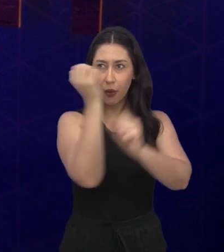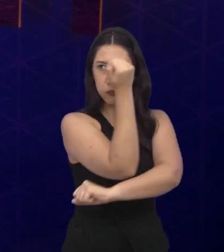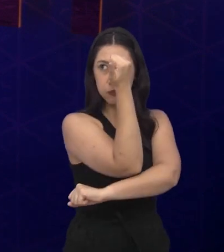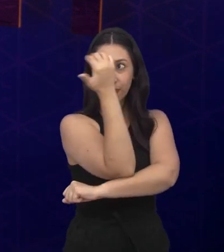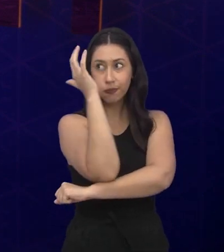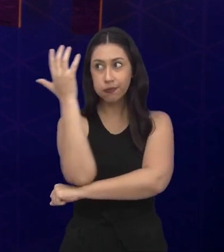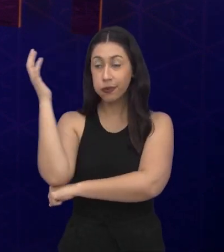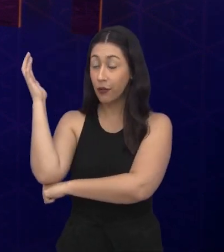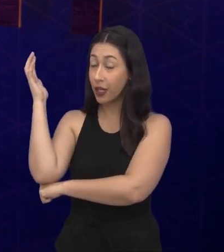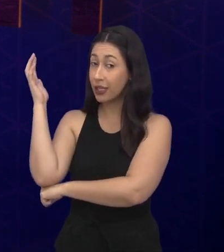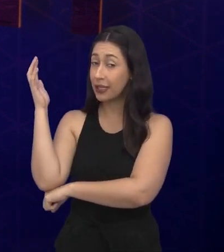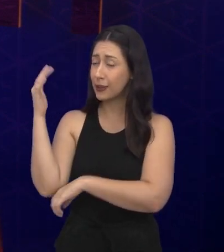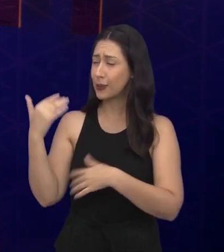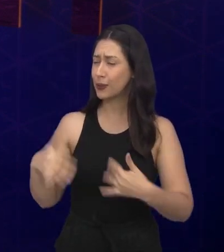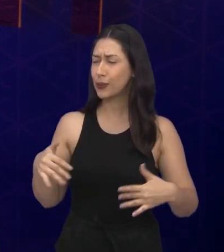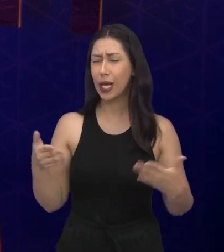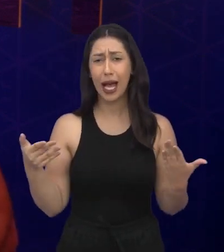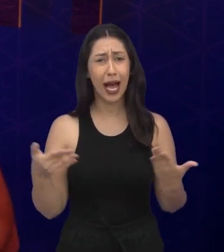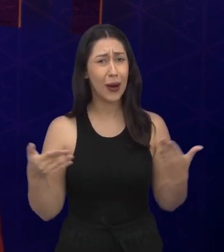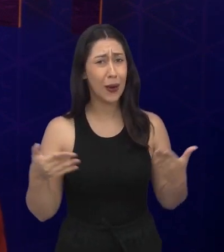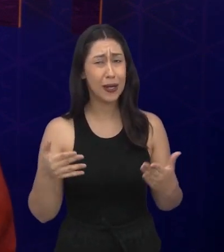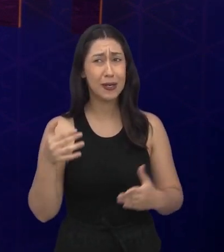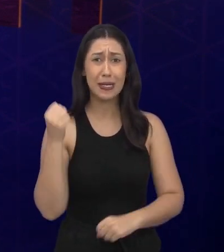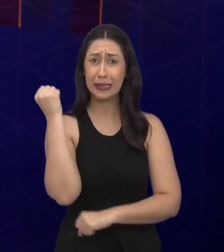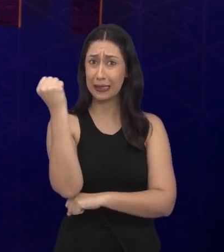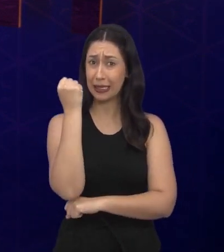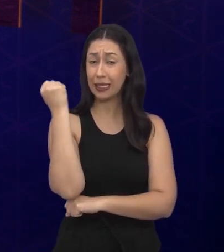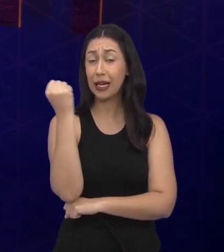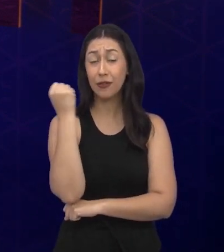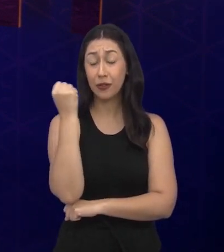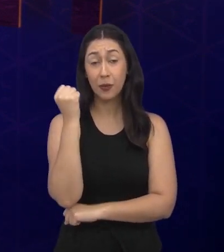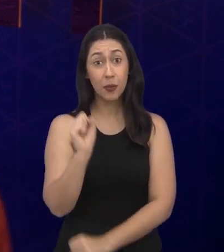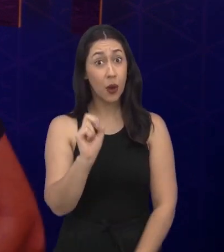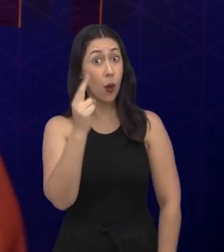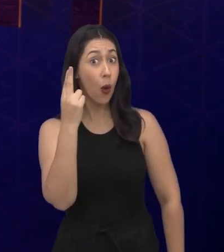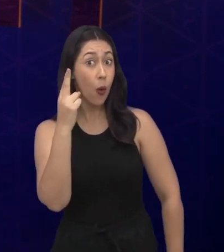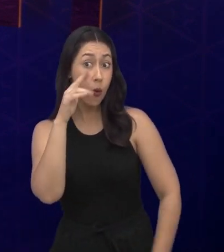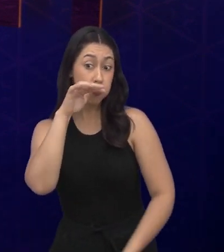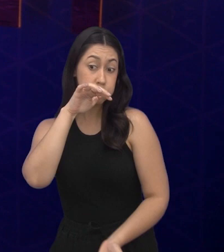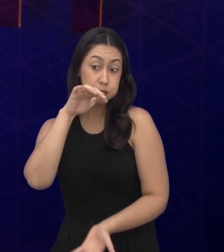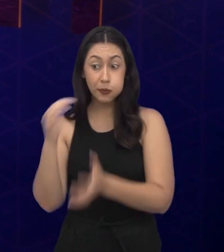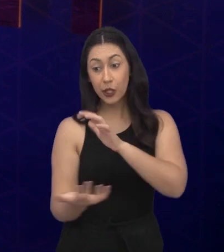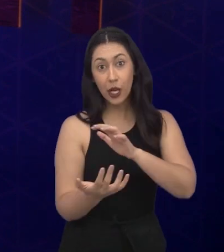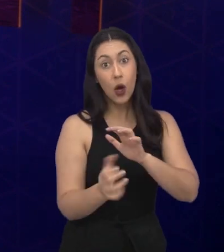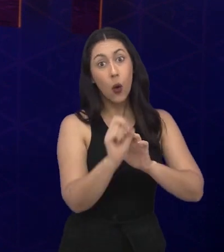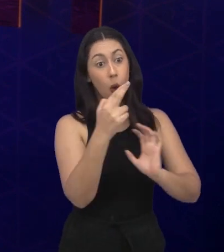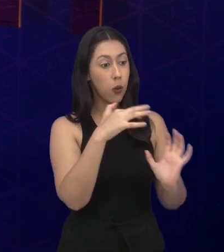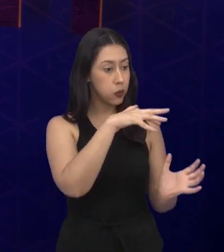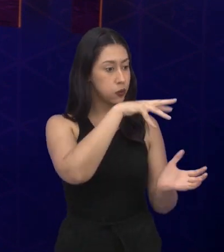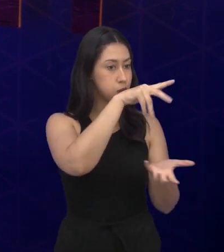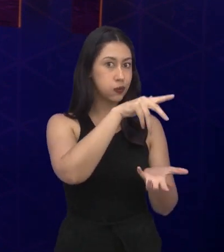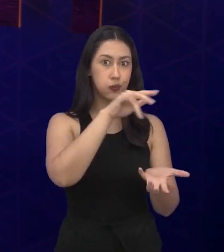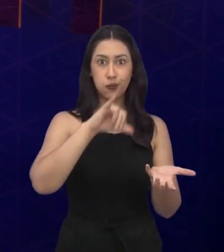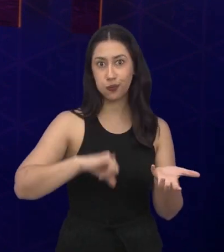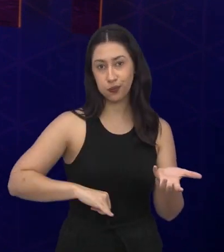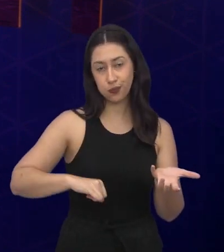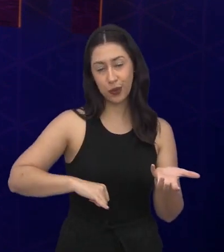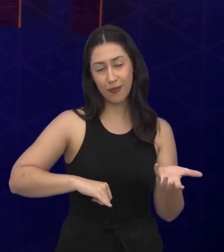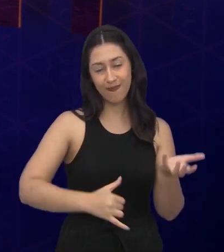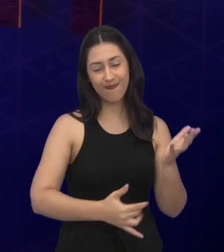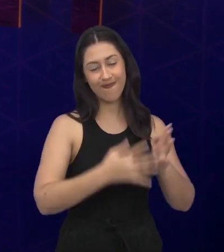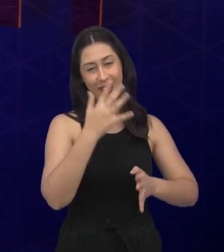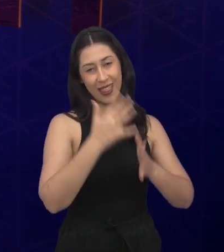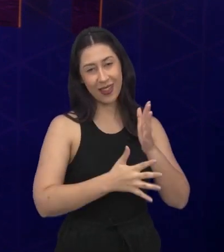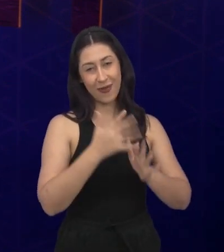ambientais e as mudanças climáticas, agora a situação é crítica. Ou a gente muda, ou o planeta Terra vai fazer a gente mudar.